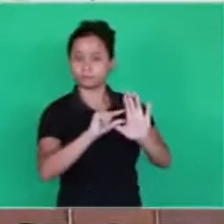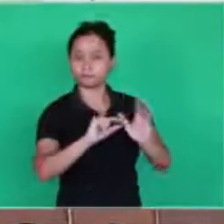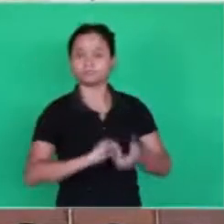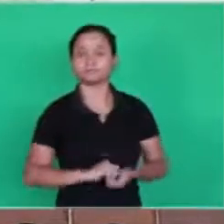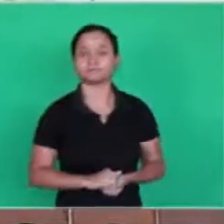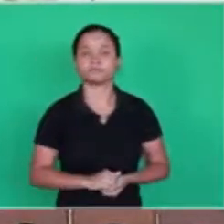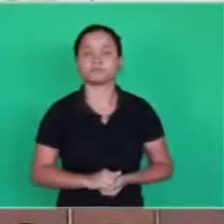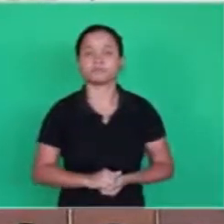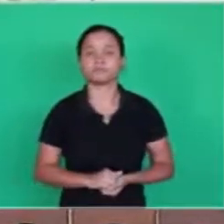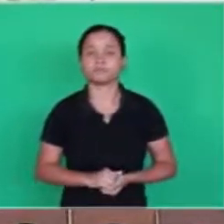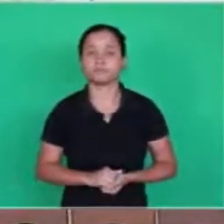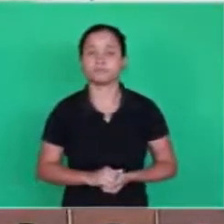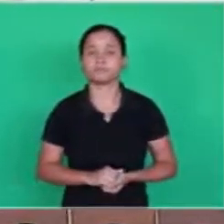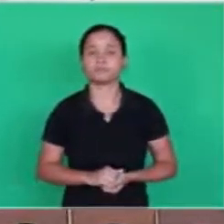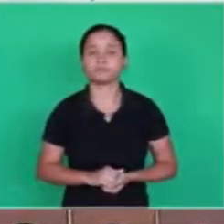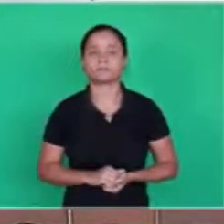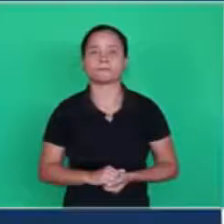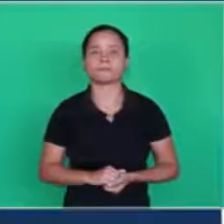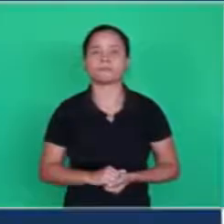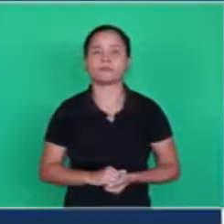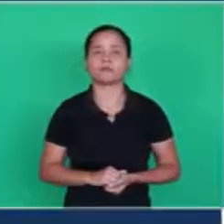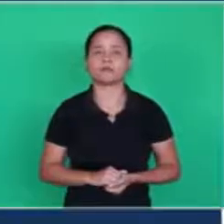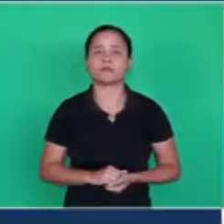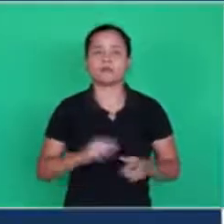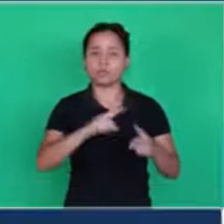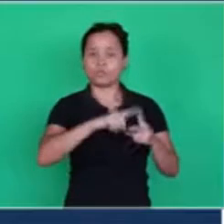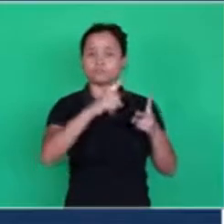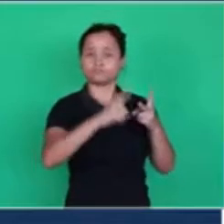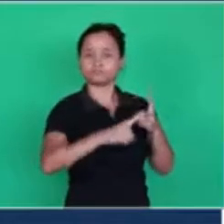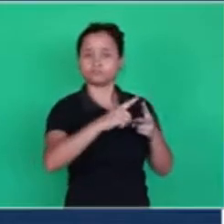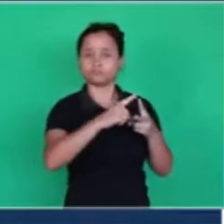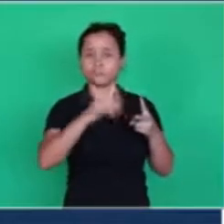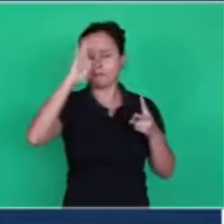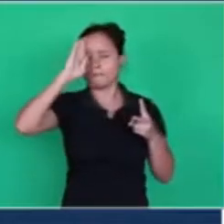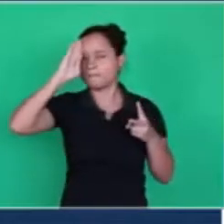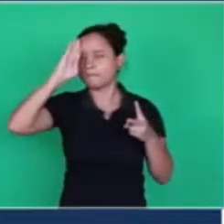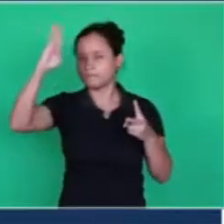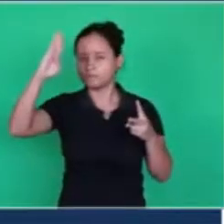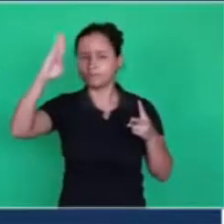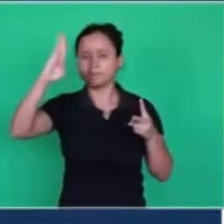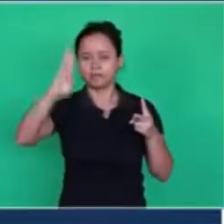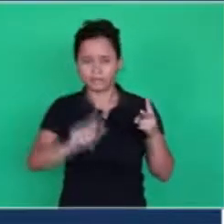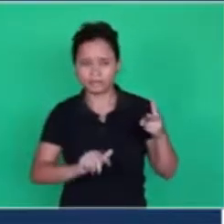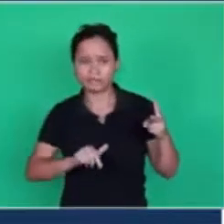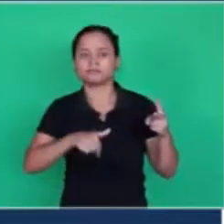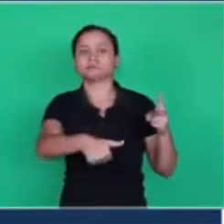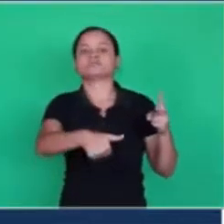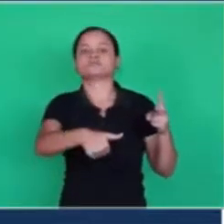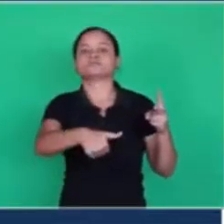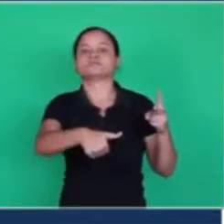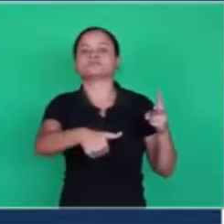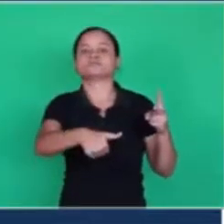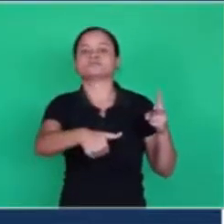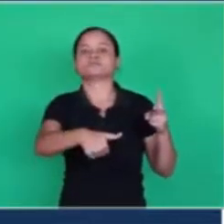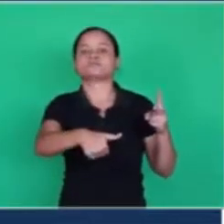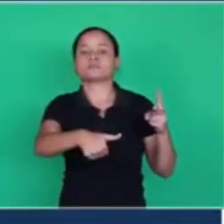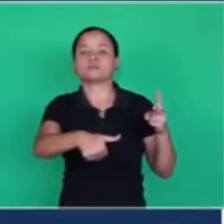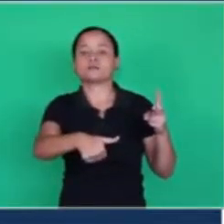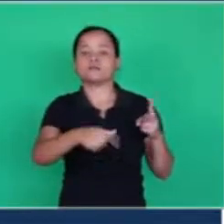Duas são as principais manifestações do verbo como palavra viva. Os irmãos têm tido aula